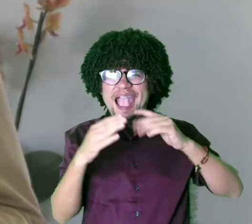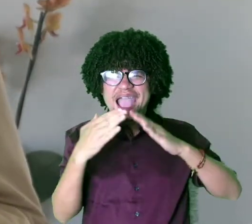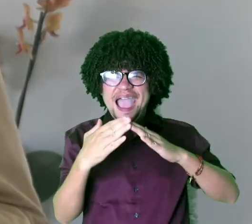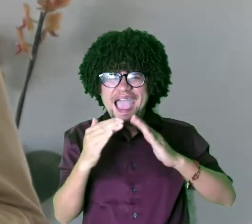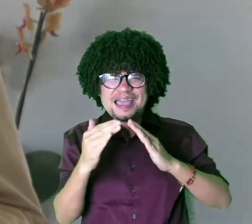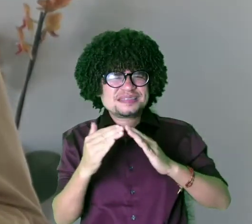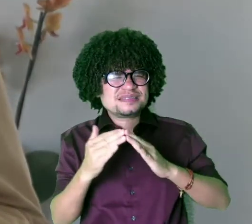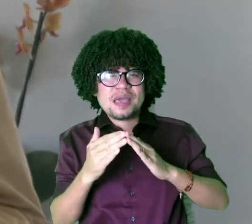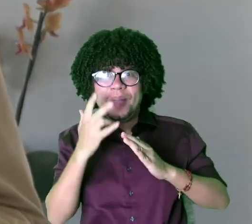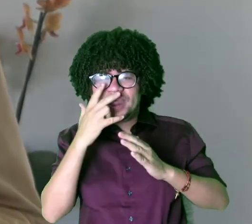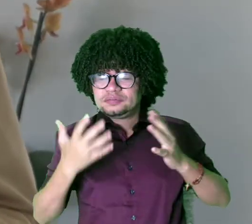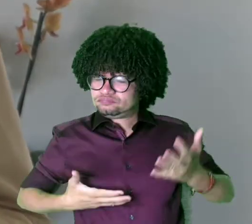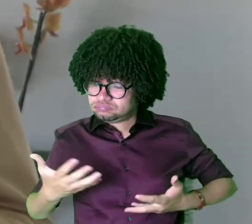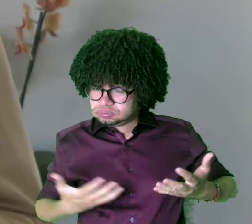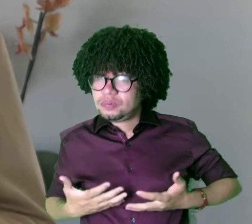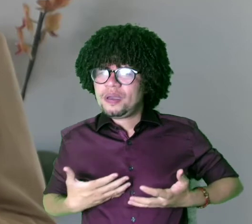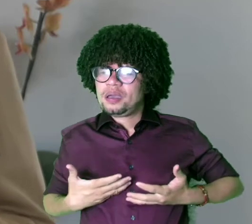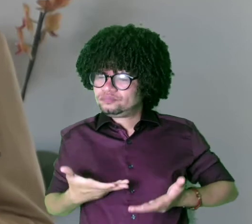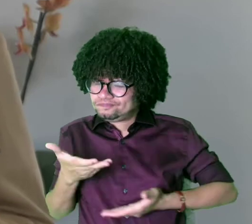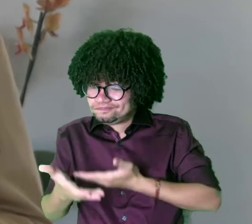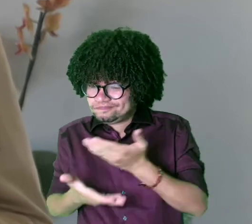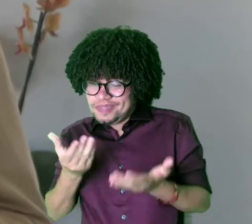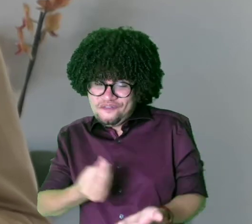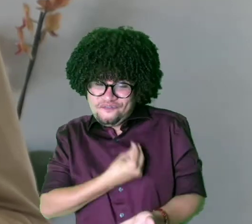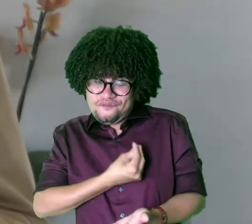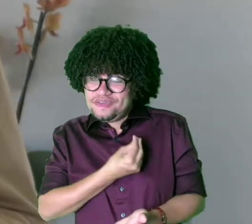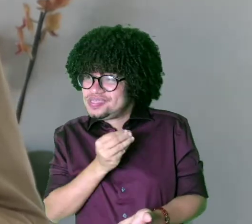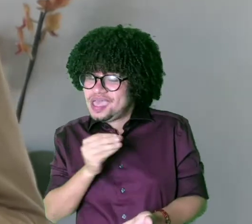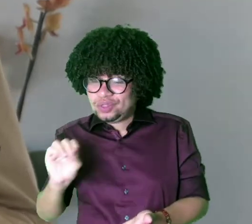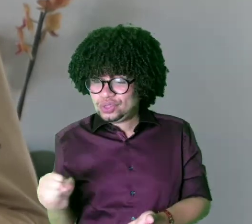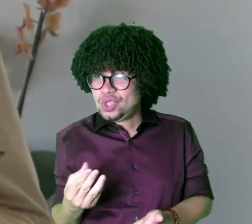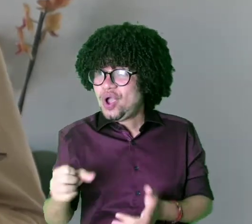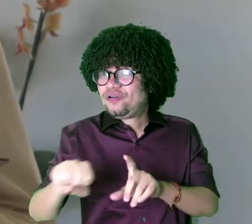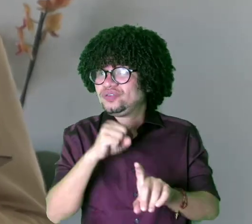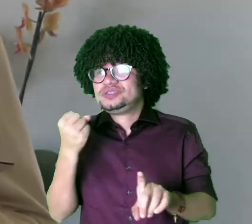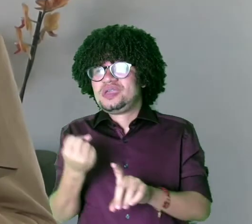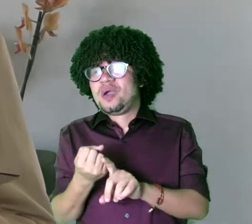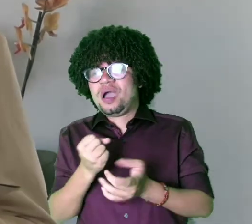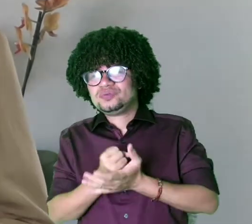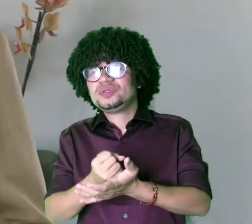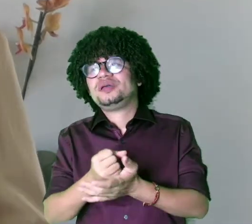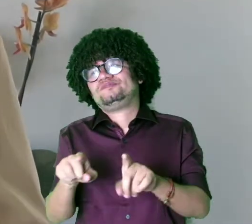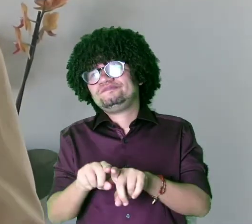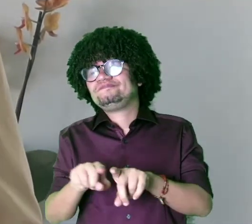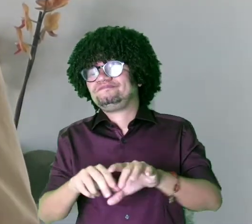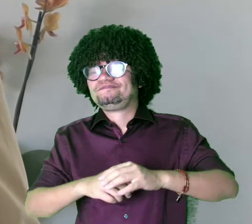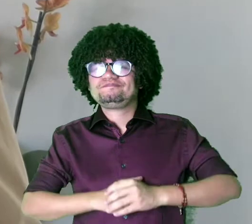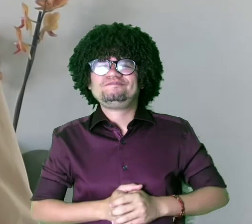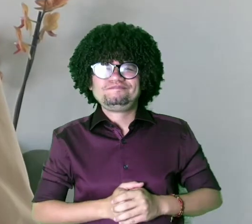doméstica, sermos fermento de vida nova para a